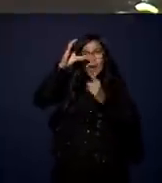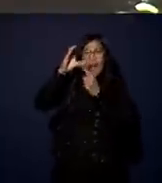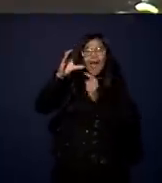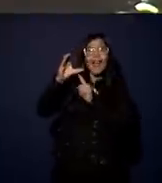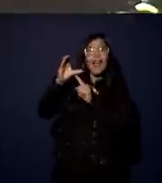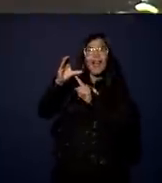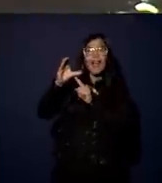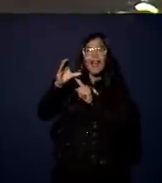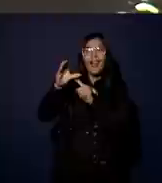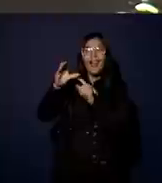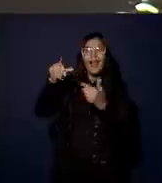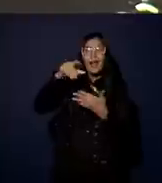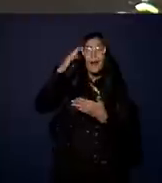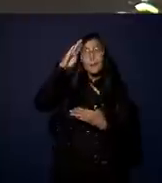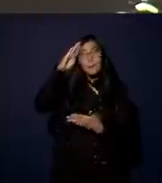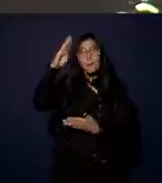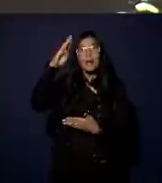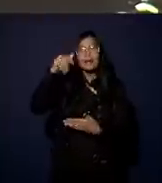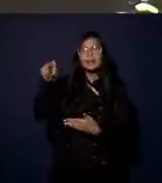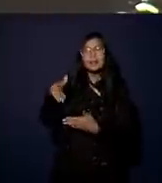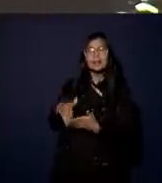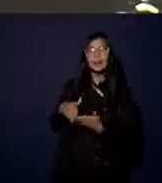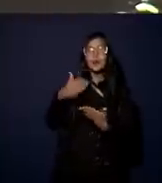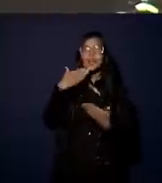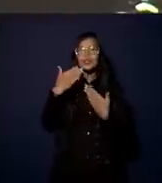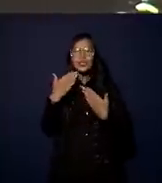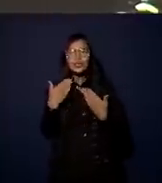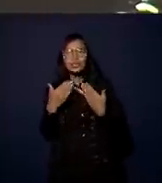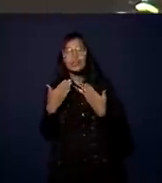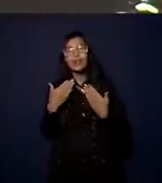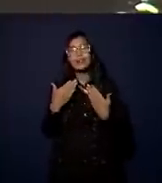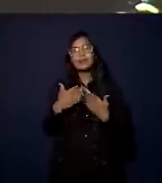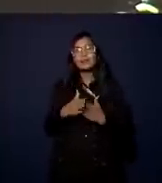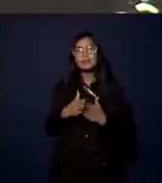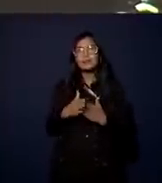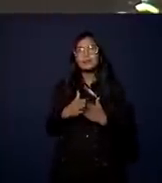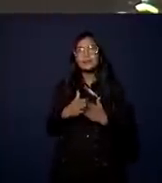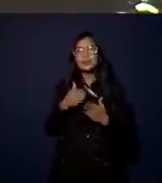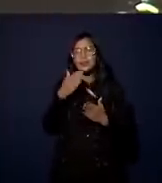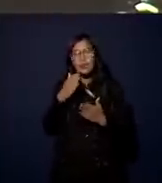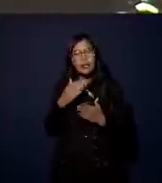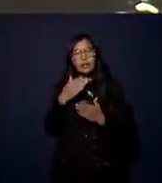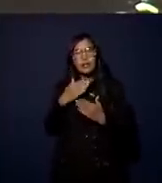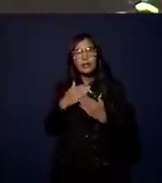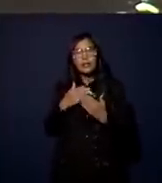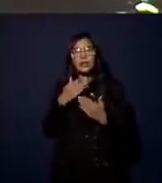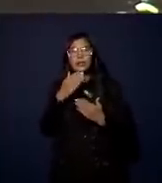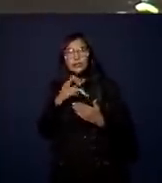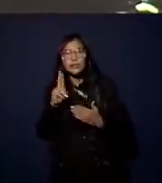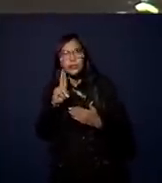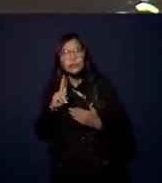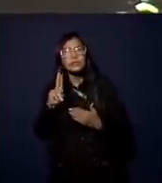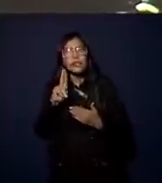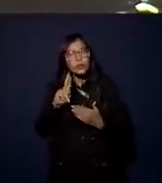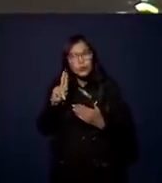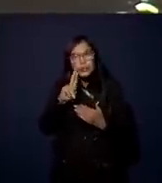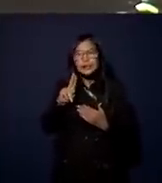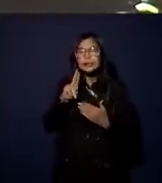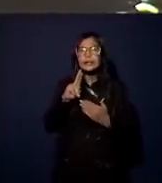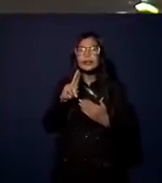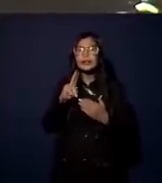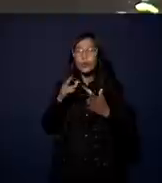consumidor então a nosso caso a gente vem cada vez mais colocando os acessos que a gente tem cada vez mais